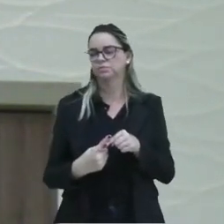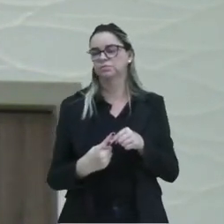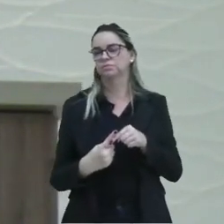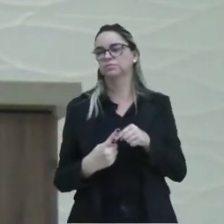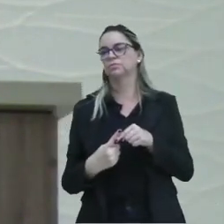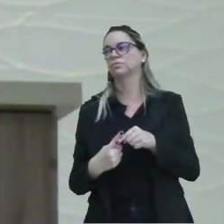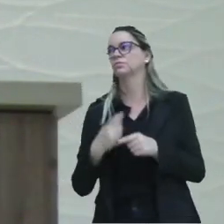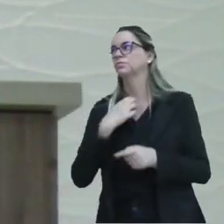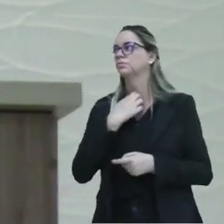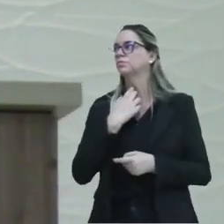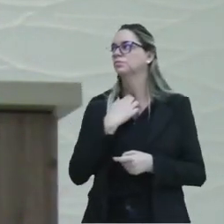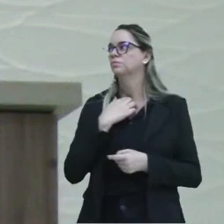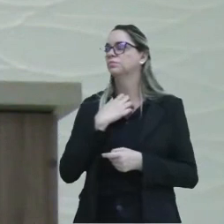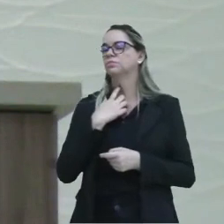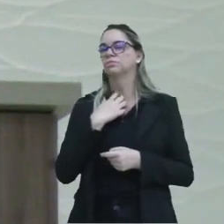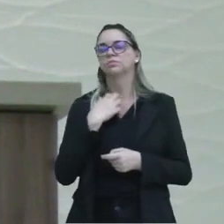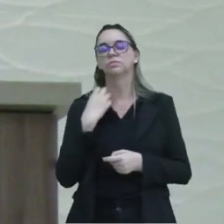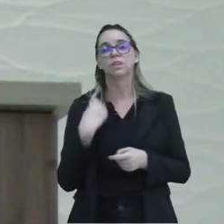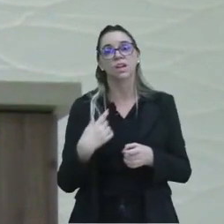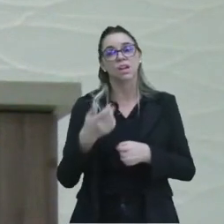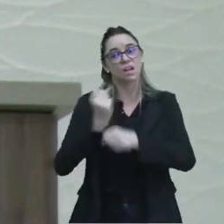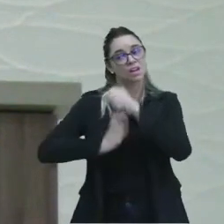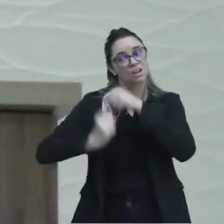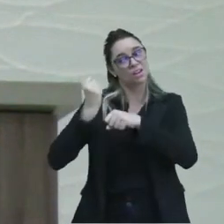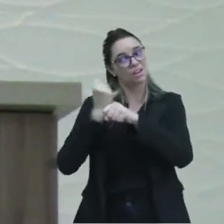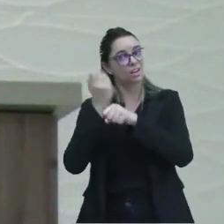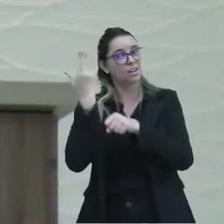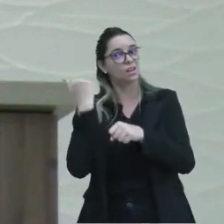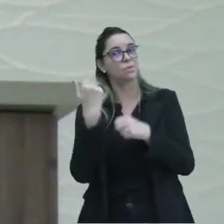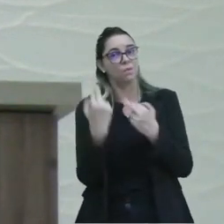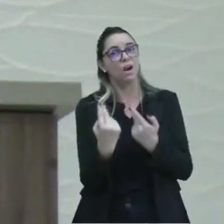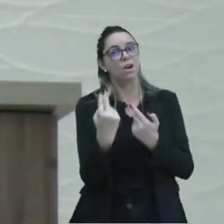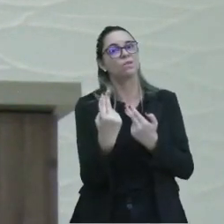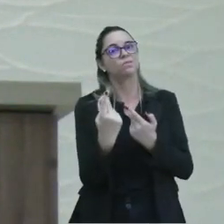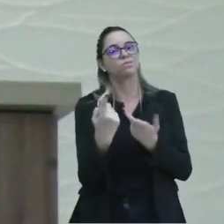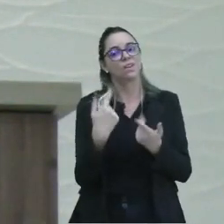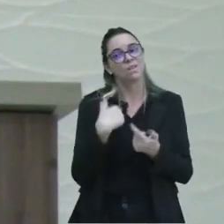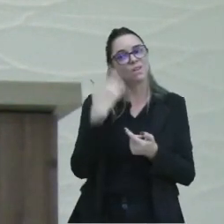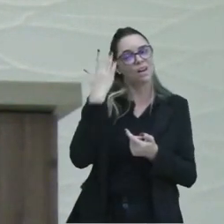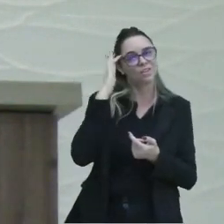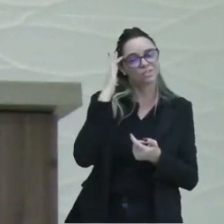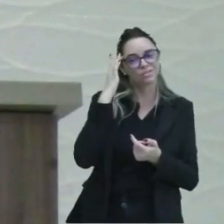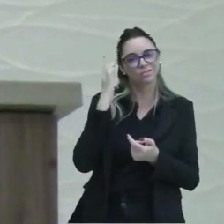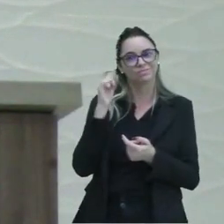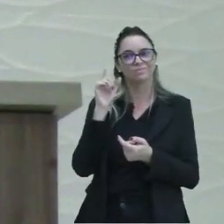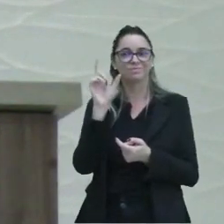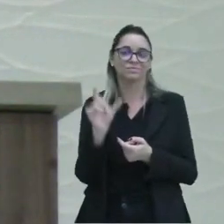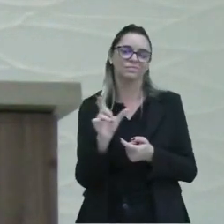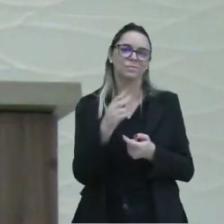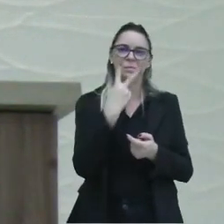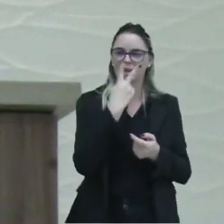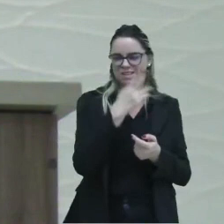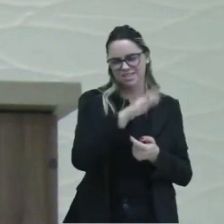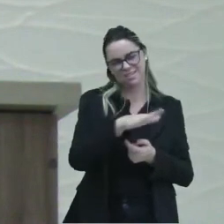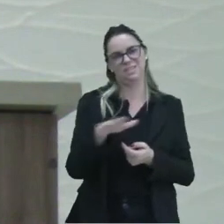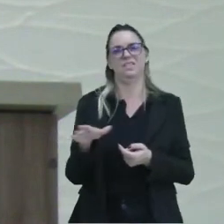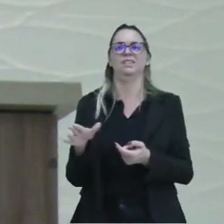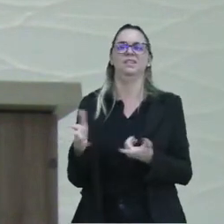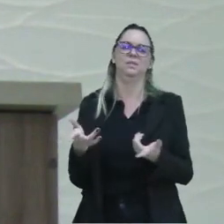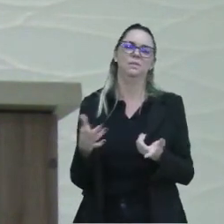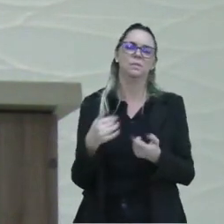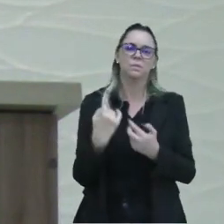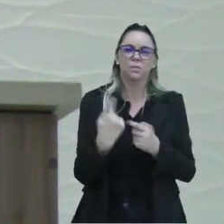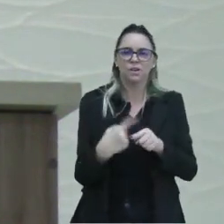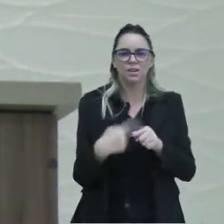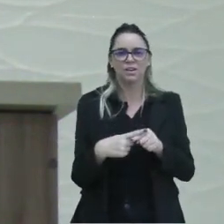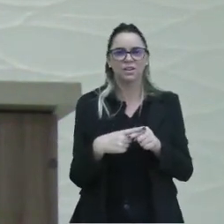na audiência pública do ano passado. Eu julgo muito prematuro, porque a audiência do ano passado teve os rumos que